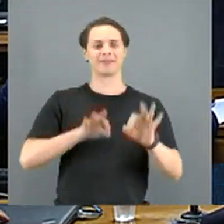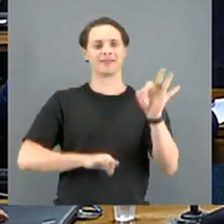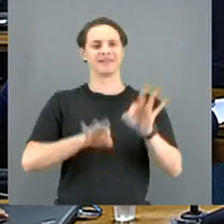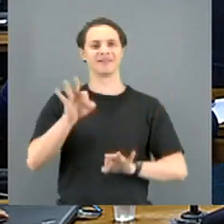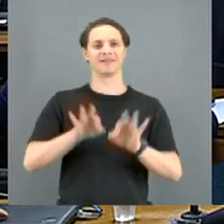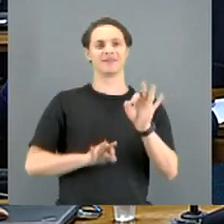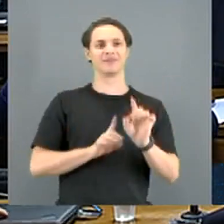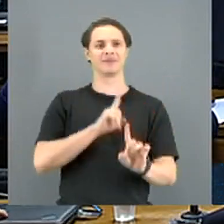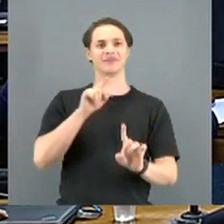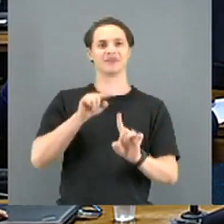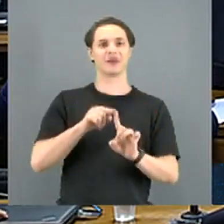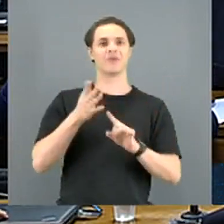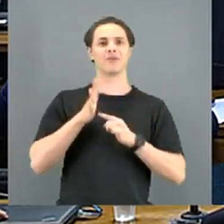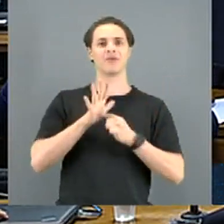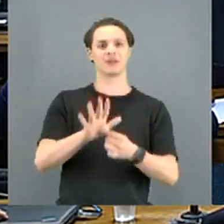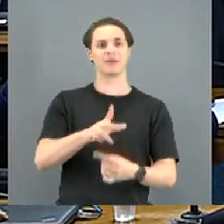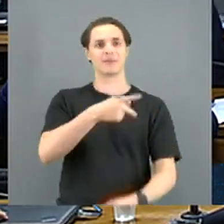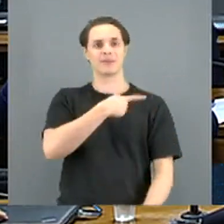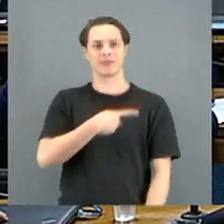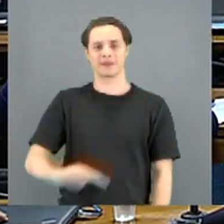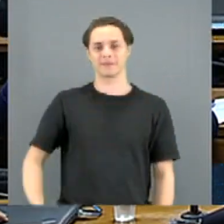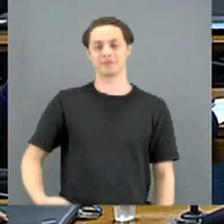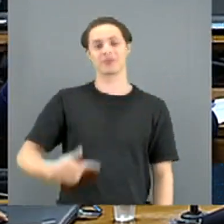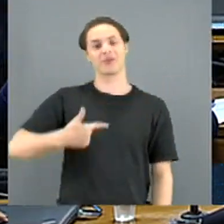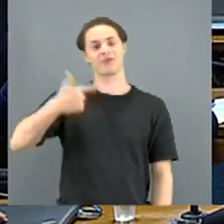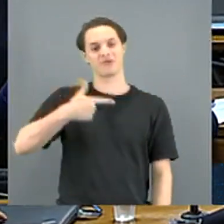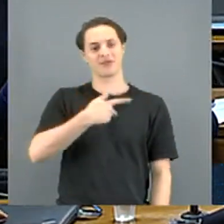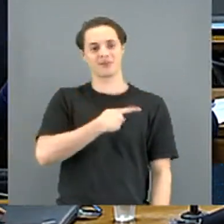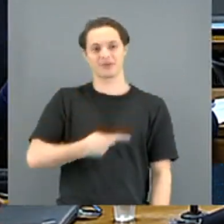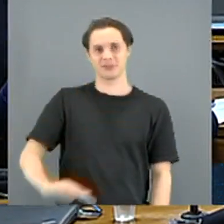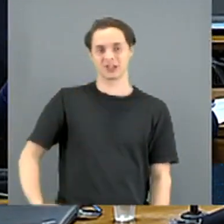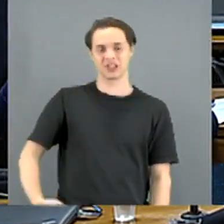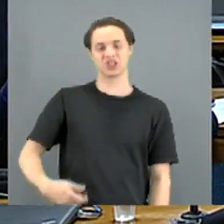existe apenas para indicar presidente, vice-presidente, segundo o vice-presidente.